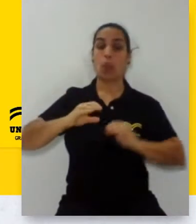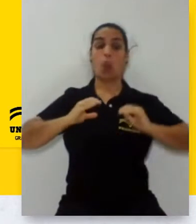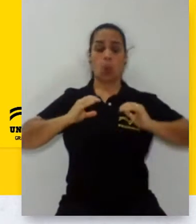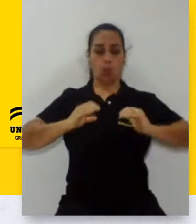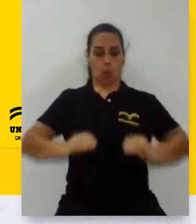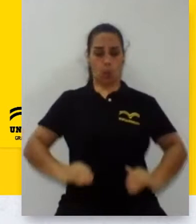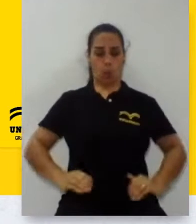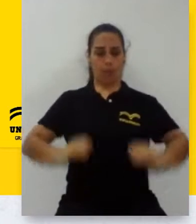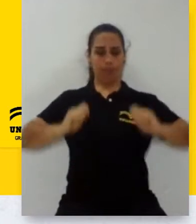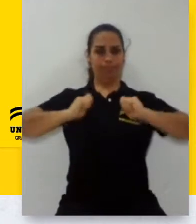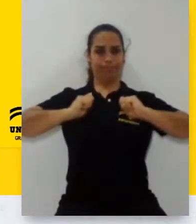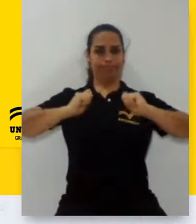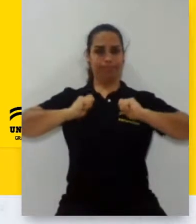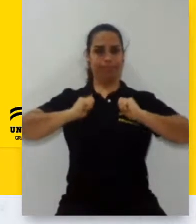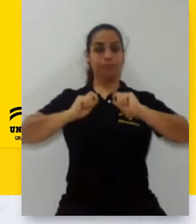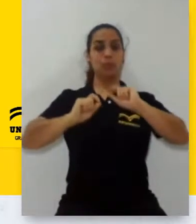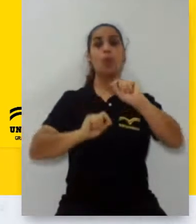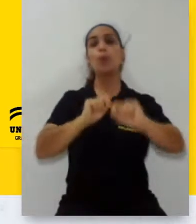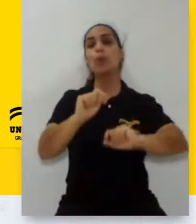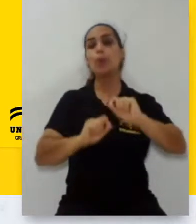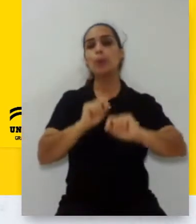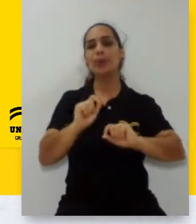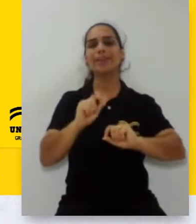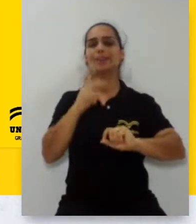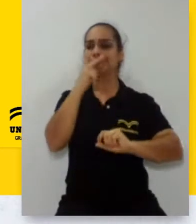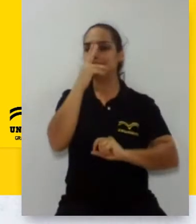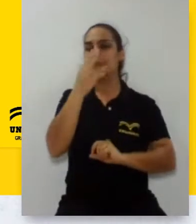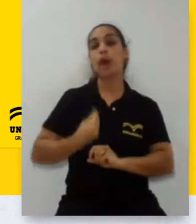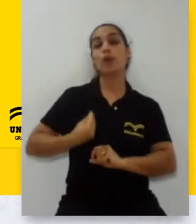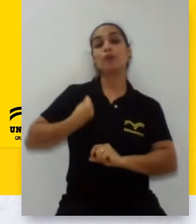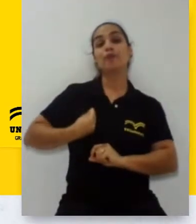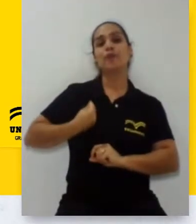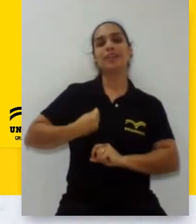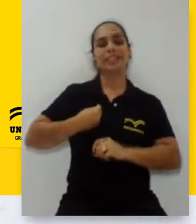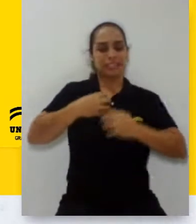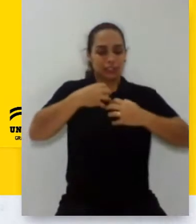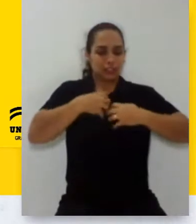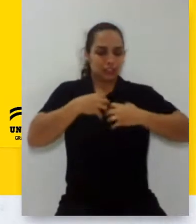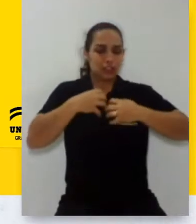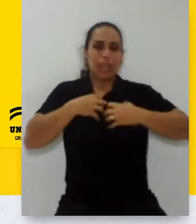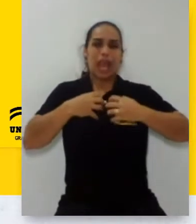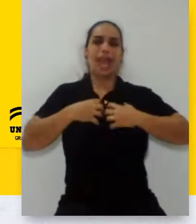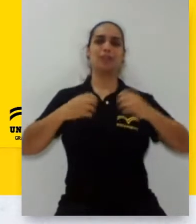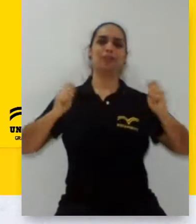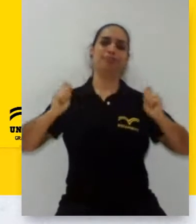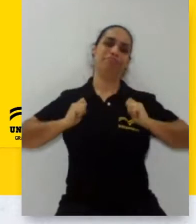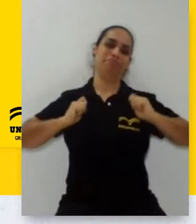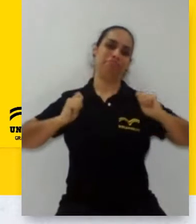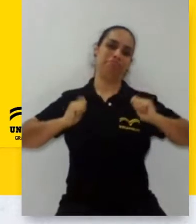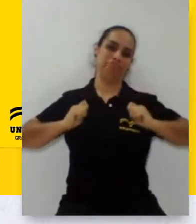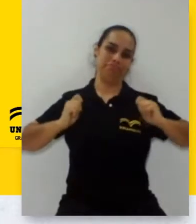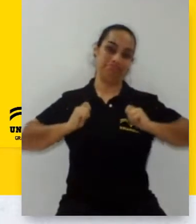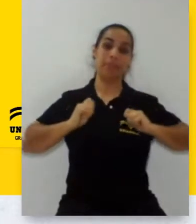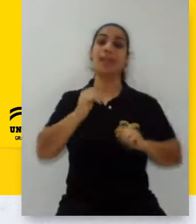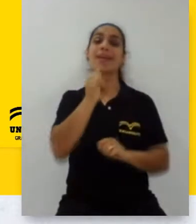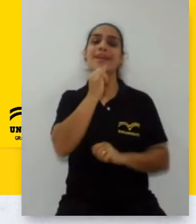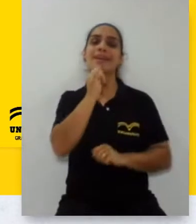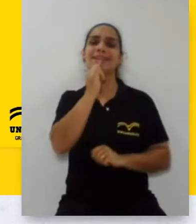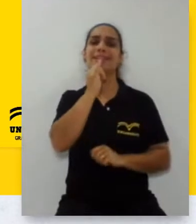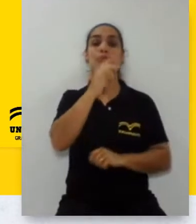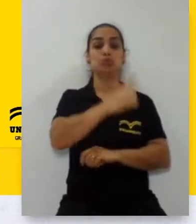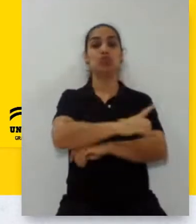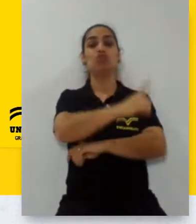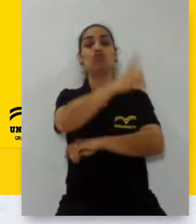ter um estilo de vida de sedentário. Ou seja, se você passa muito tempo do seu dia sentado, se você passa muito tempo em frente de